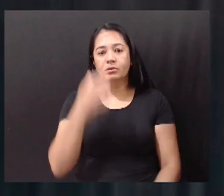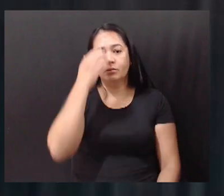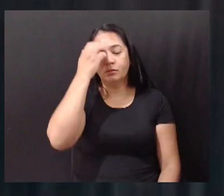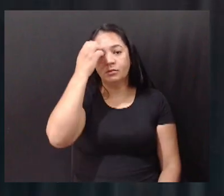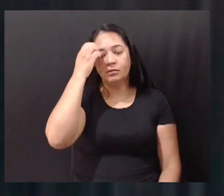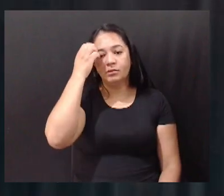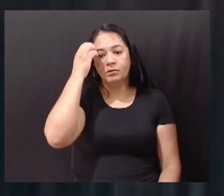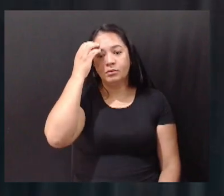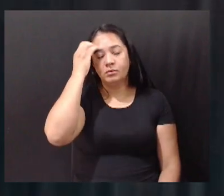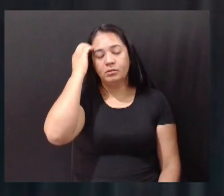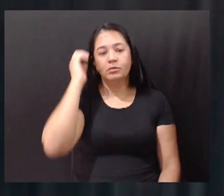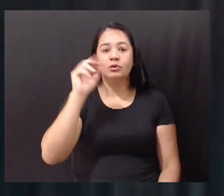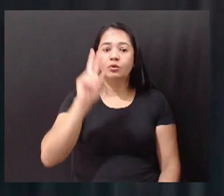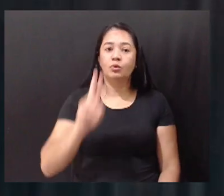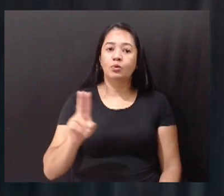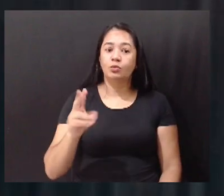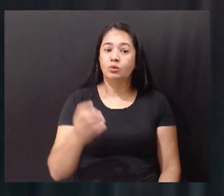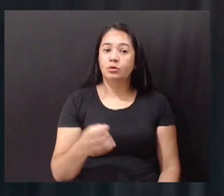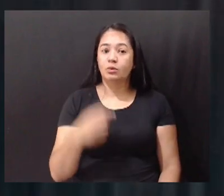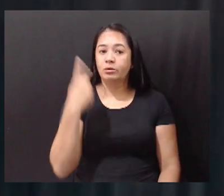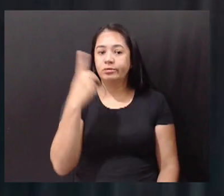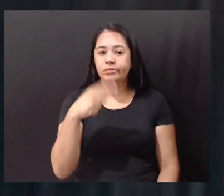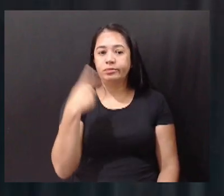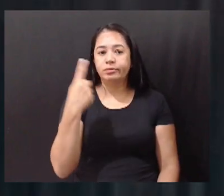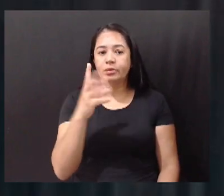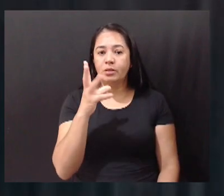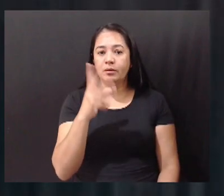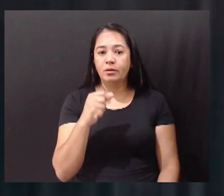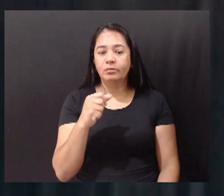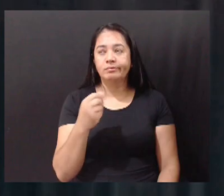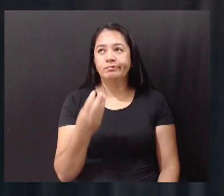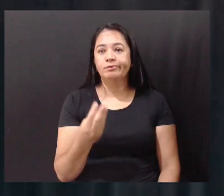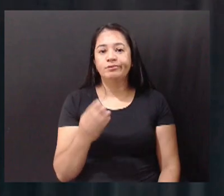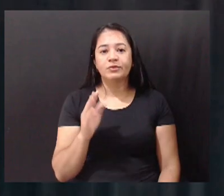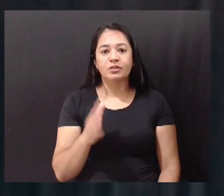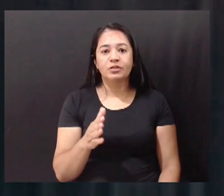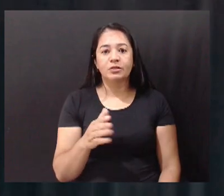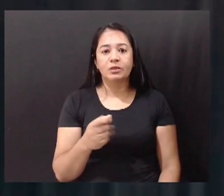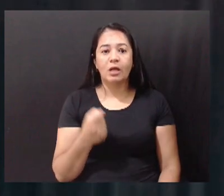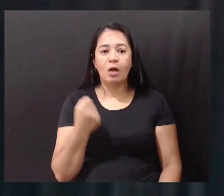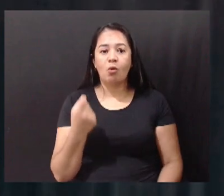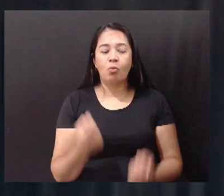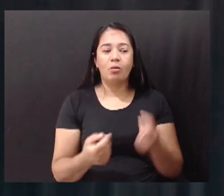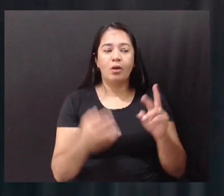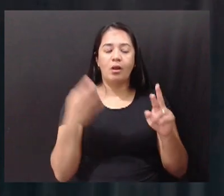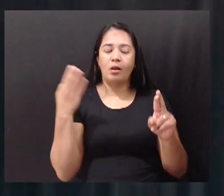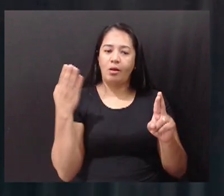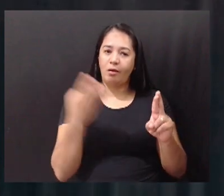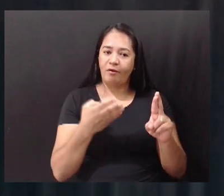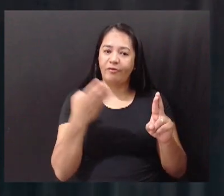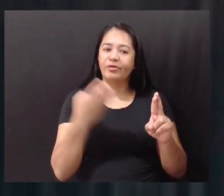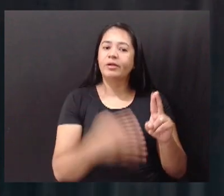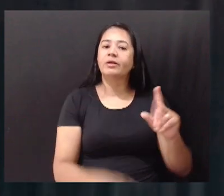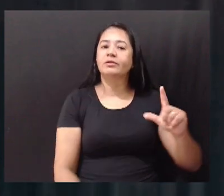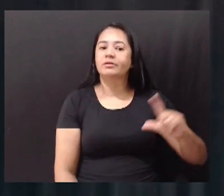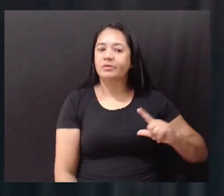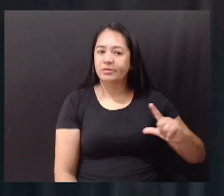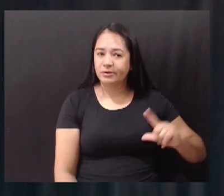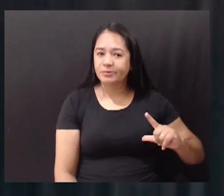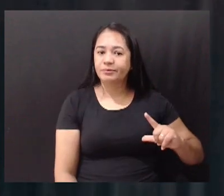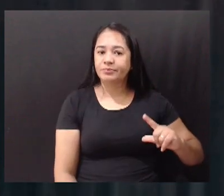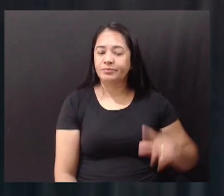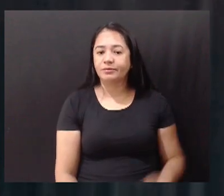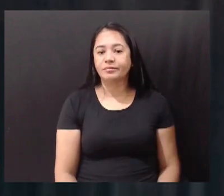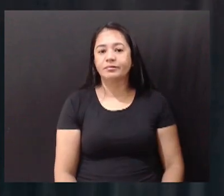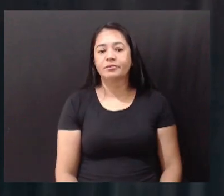excessivo de telas, ele tem até algumas referências. Então, o que as